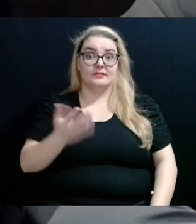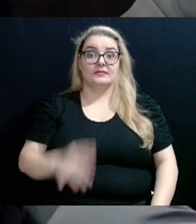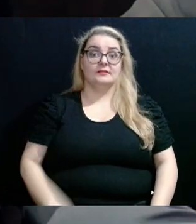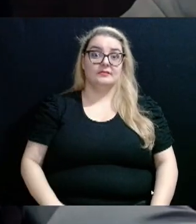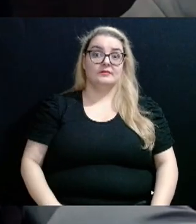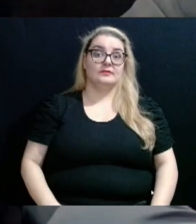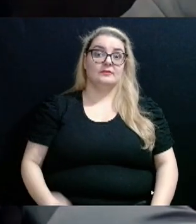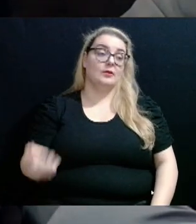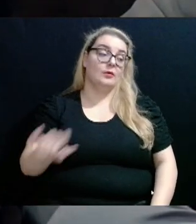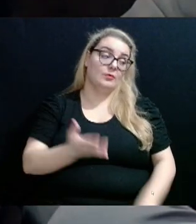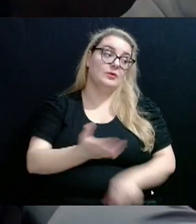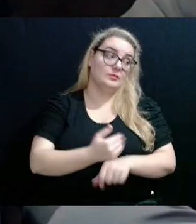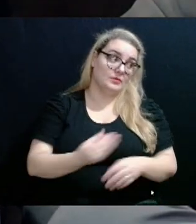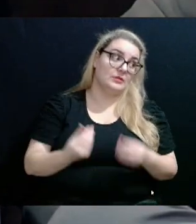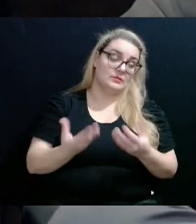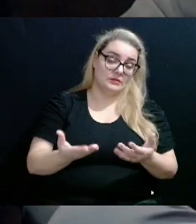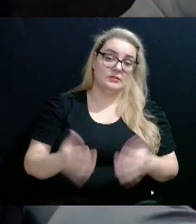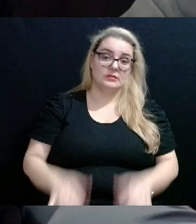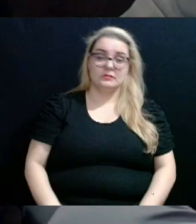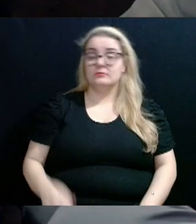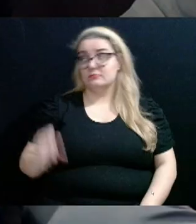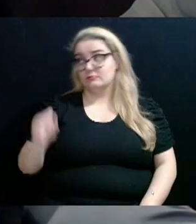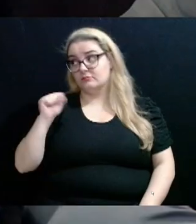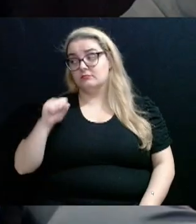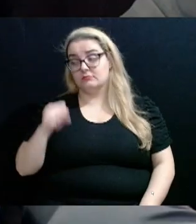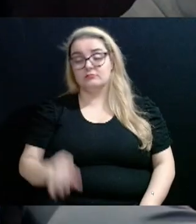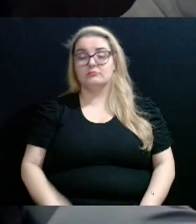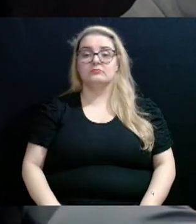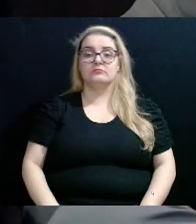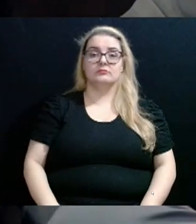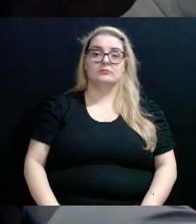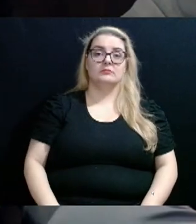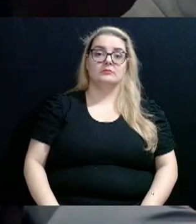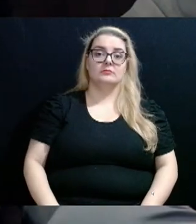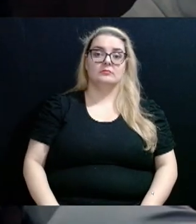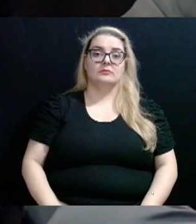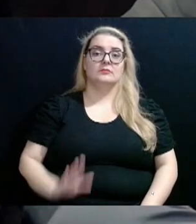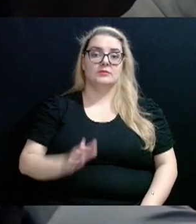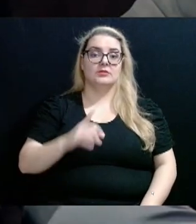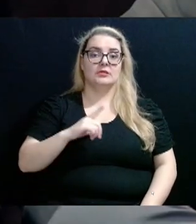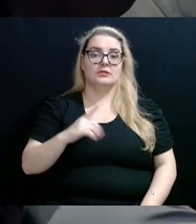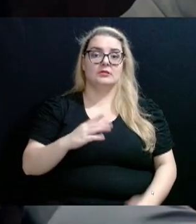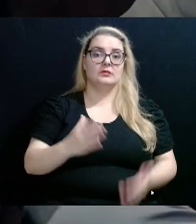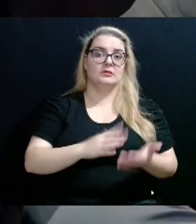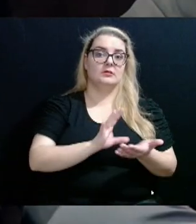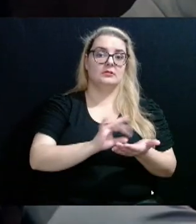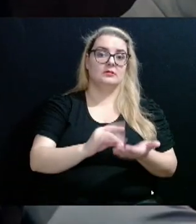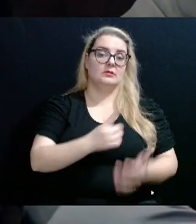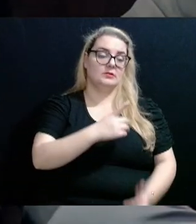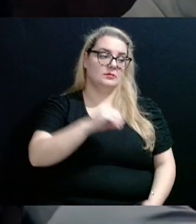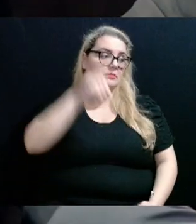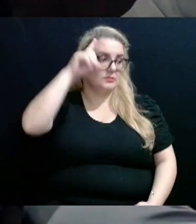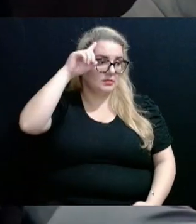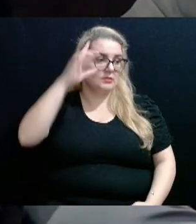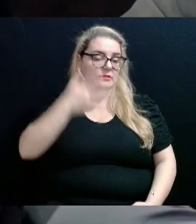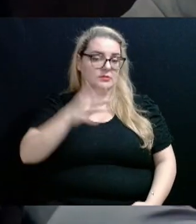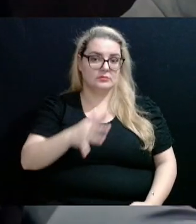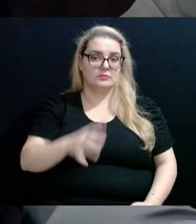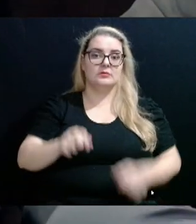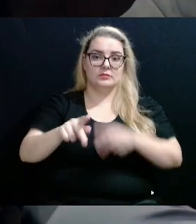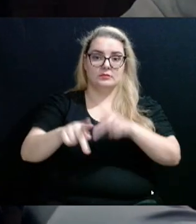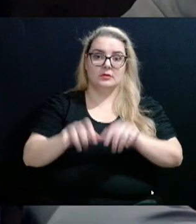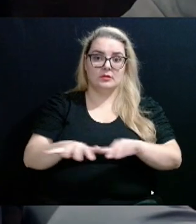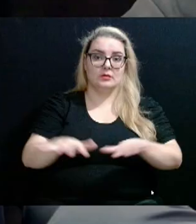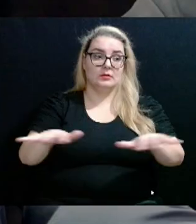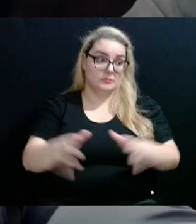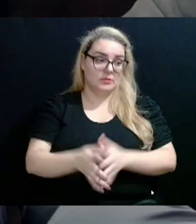a gente já tem o álbum há 10 dias, mais ou menos, na mão do público, e a gente tenta